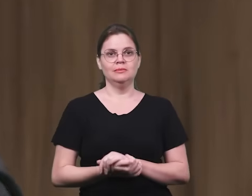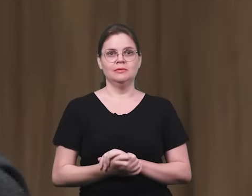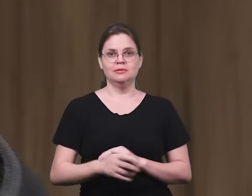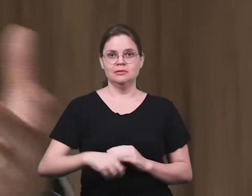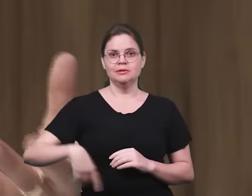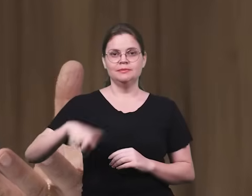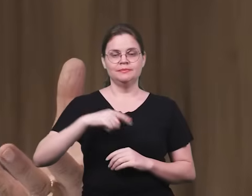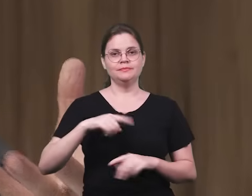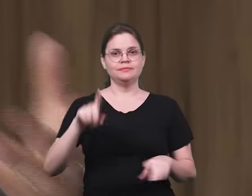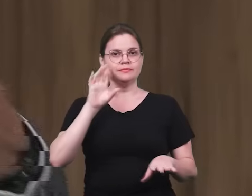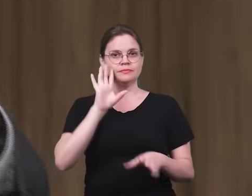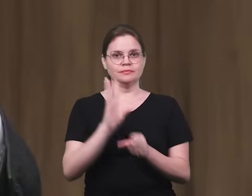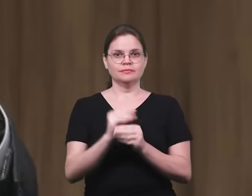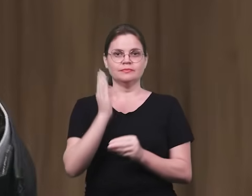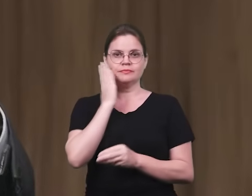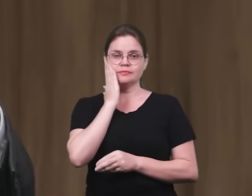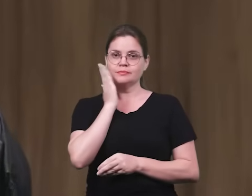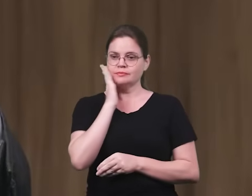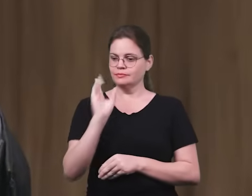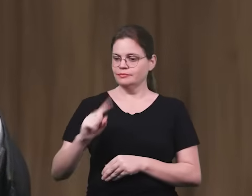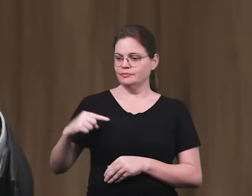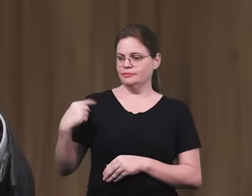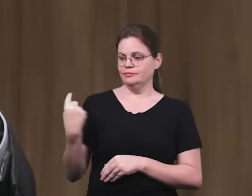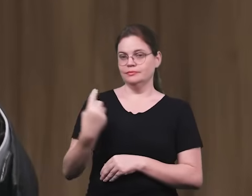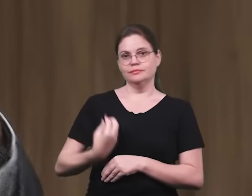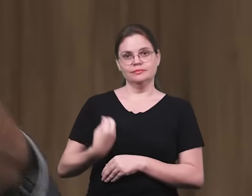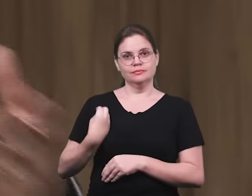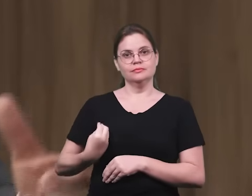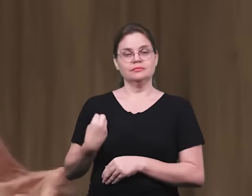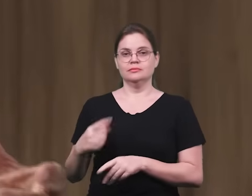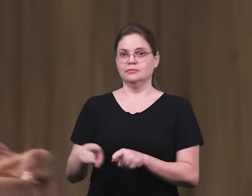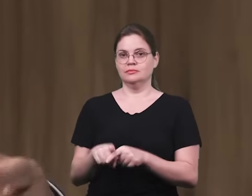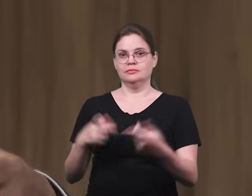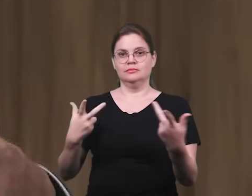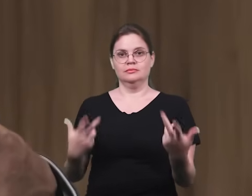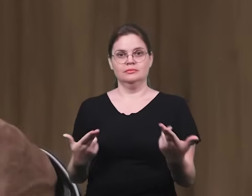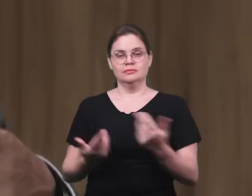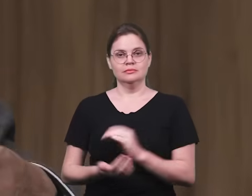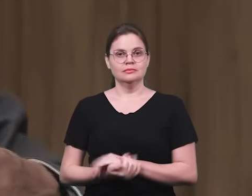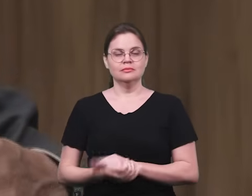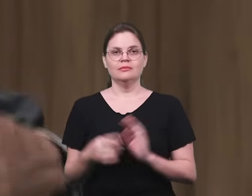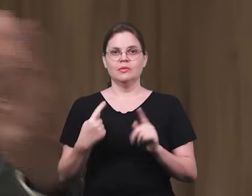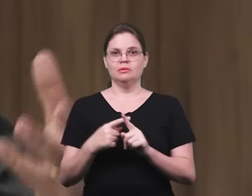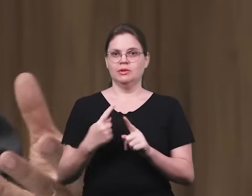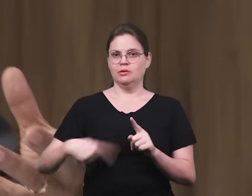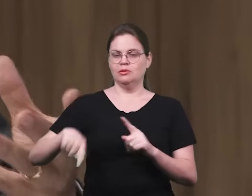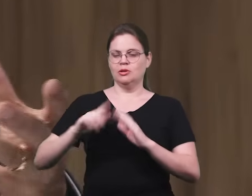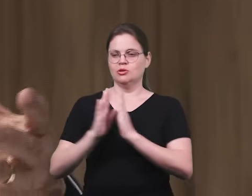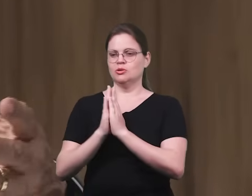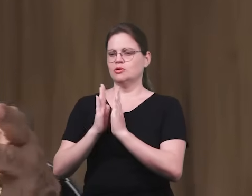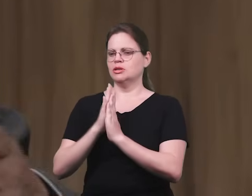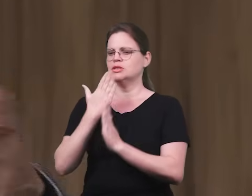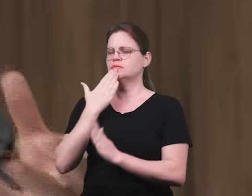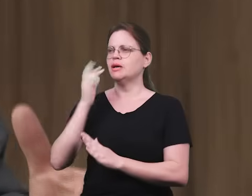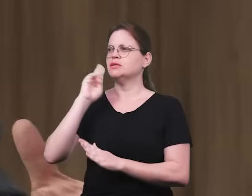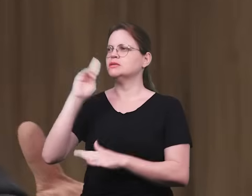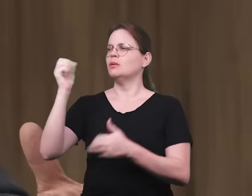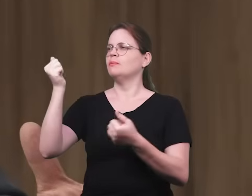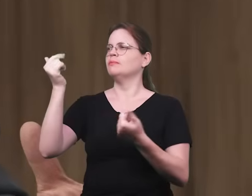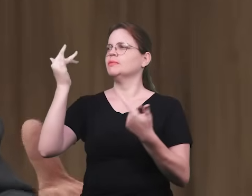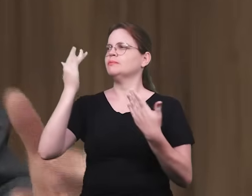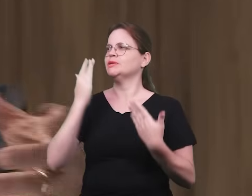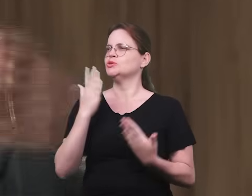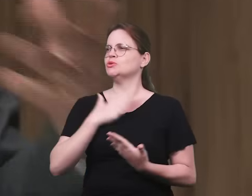modo, nós podemos até tomar para a nossa vida, porque quando nós falamos que oramos a Deus, Senhor, me